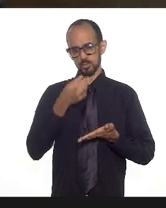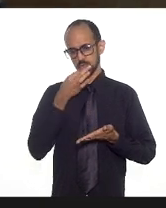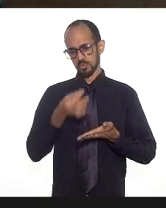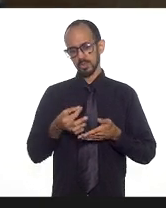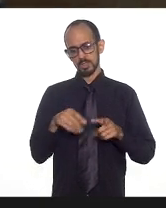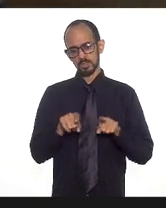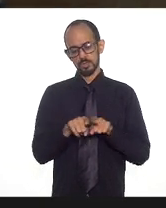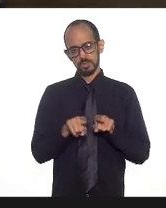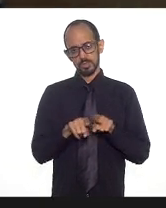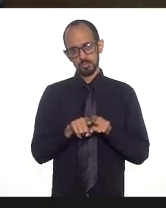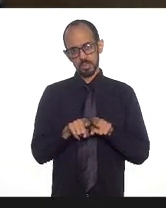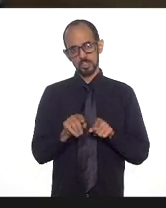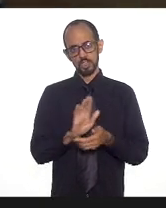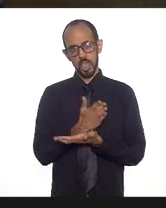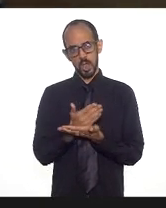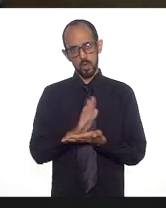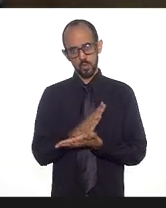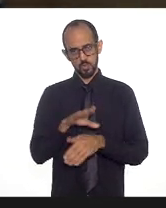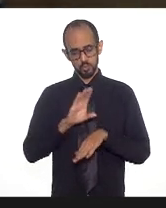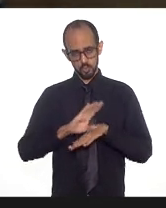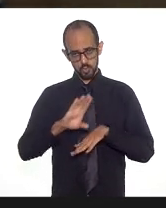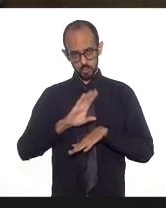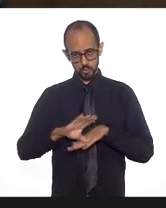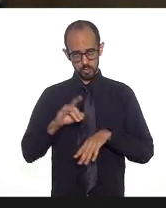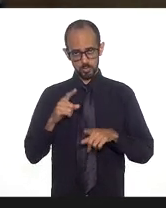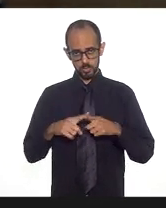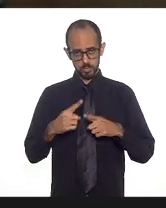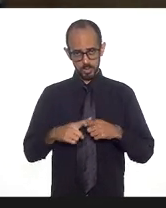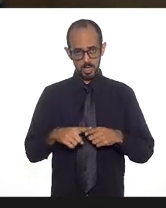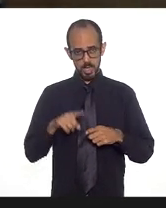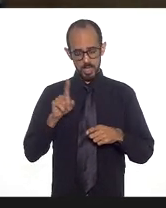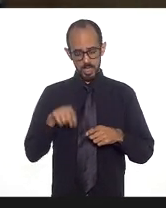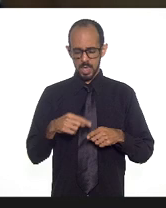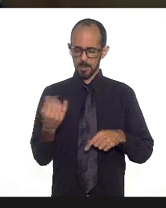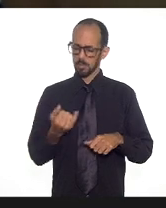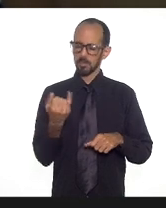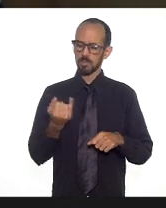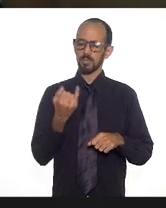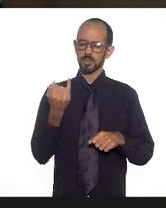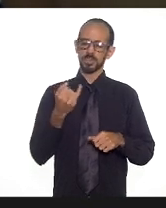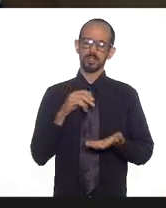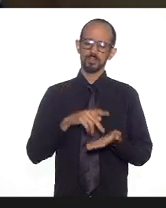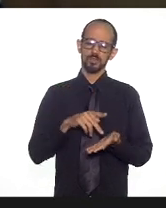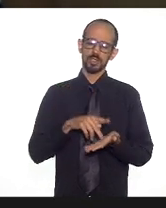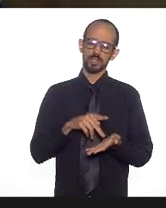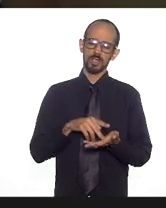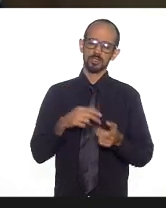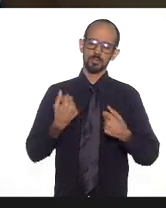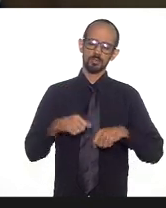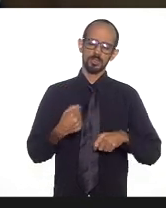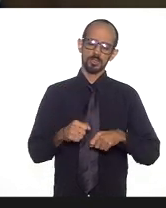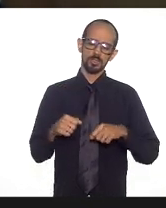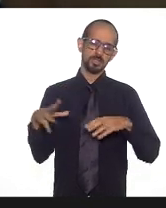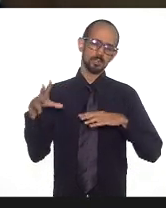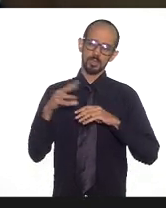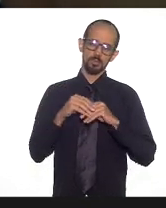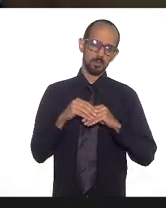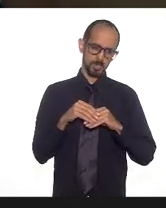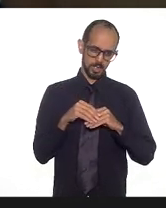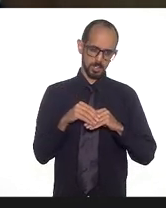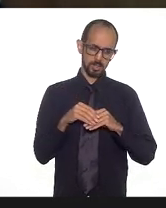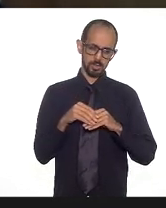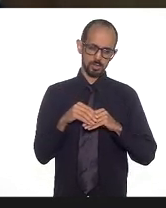mesmo de algum curso, porque é muito importante mesmo, né? Ela precisa ser reiterada a cada momento, né?